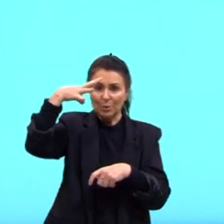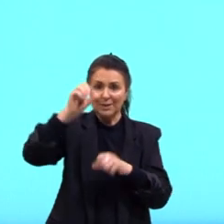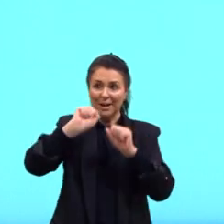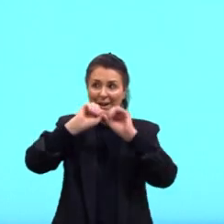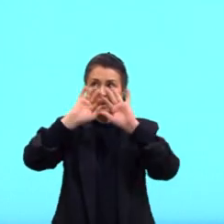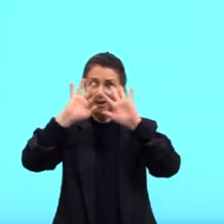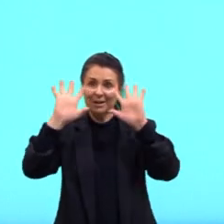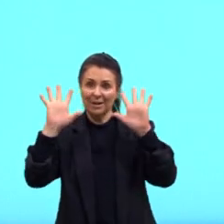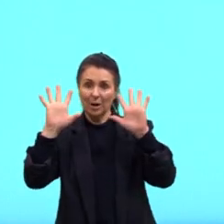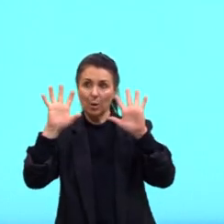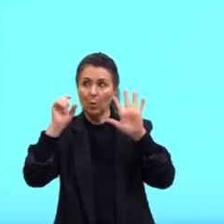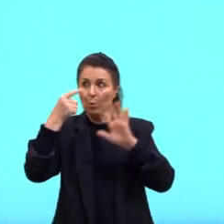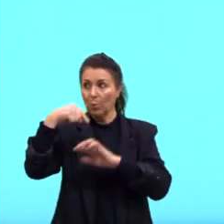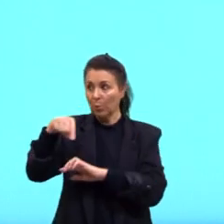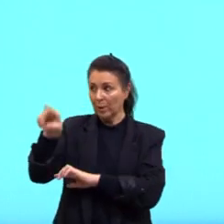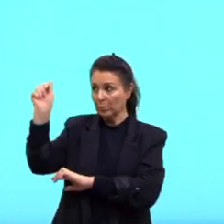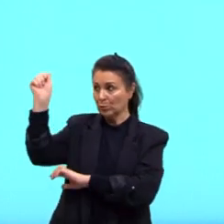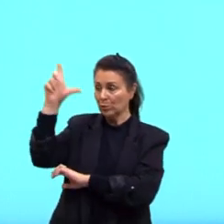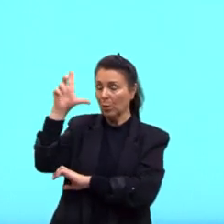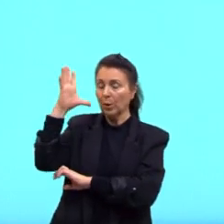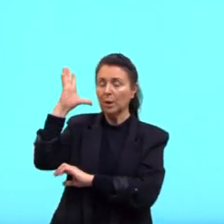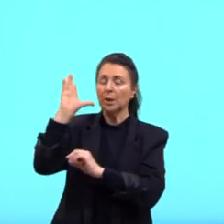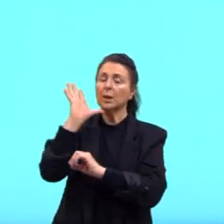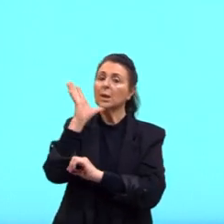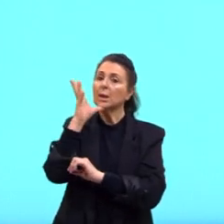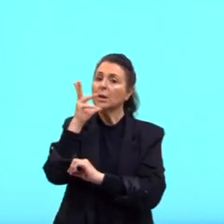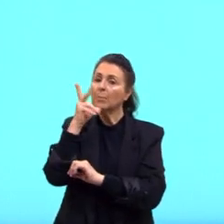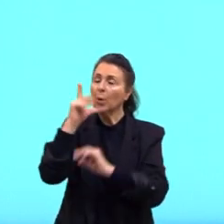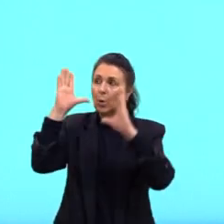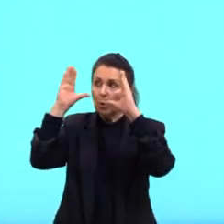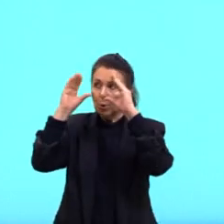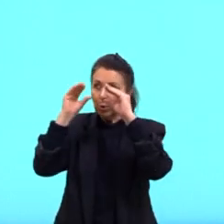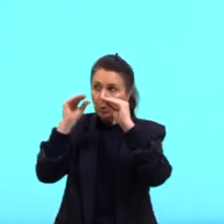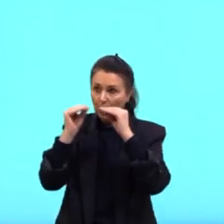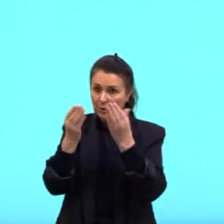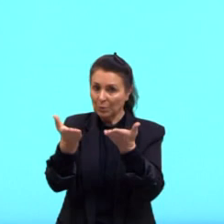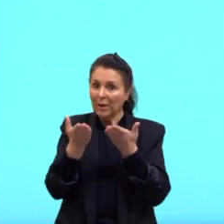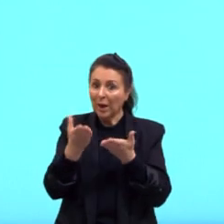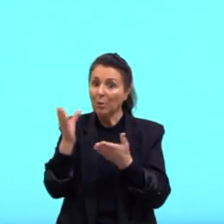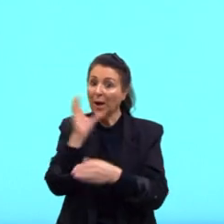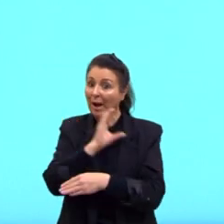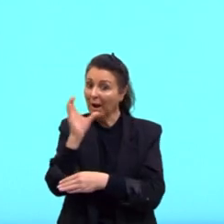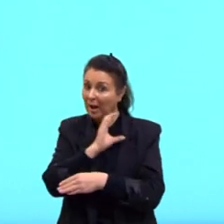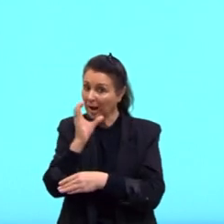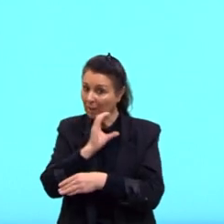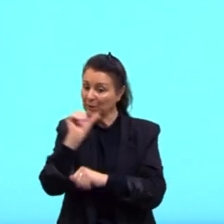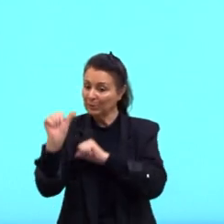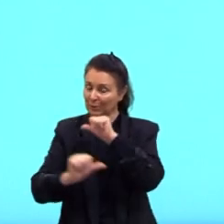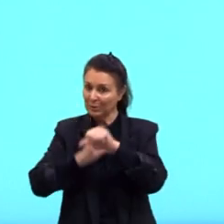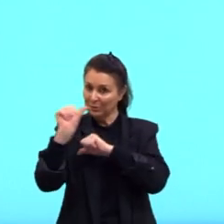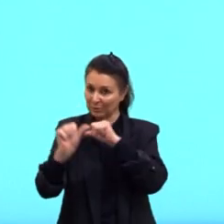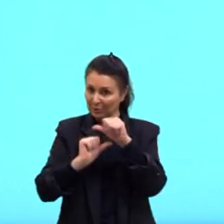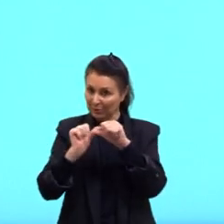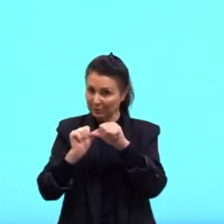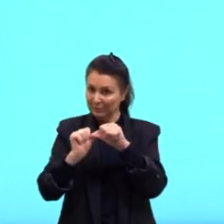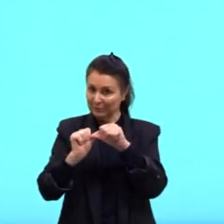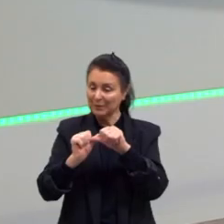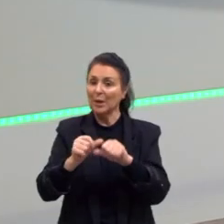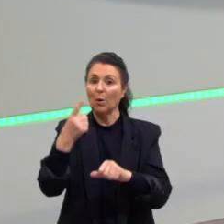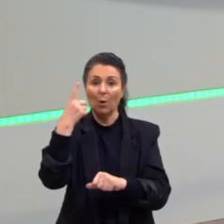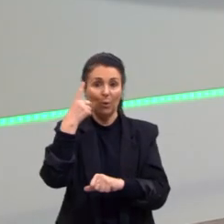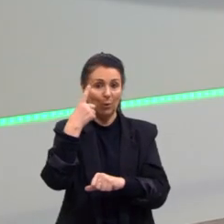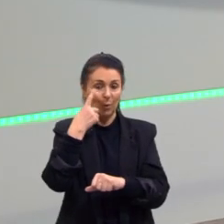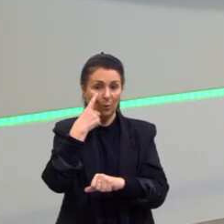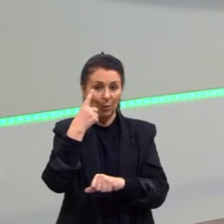ser claro ou ir para o sol e demorar para ele se tornar óculos de sol quero que seja mais rápido possível então esses são os fatores que eu vou levar em